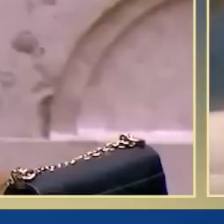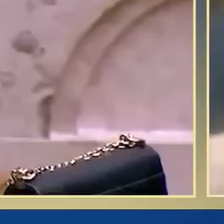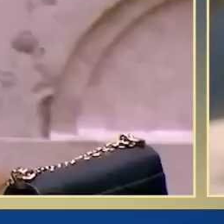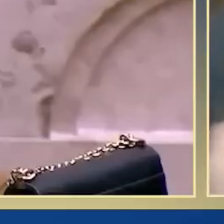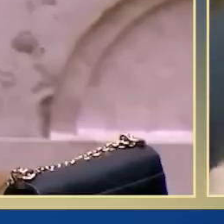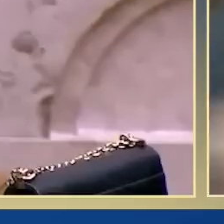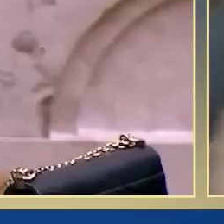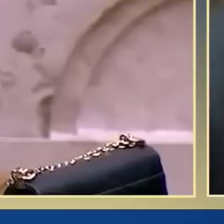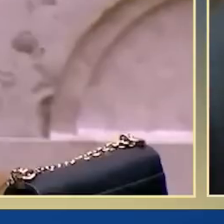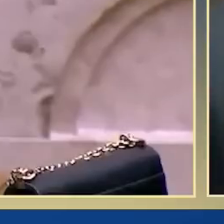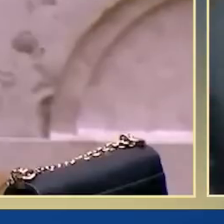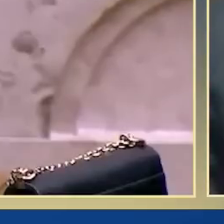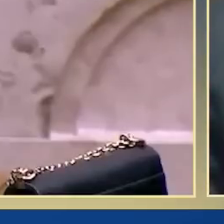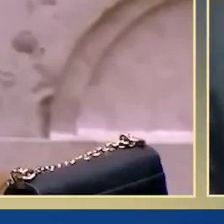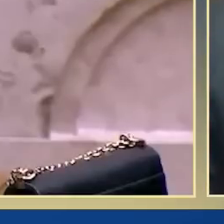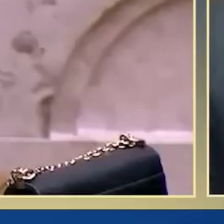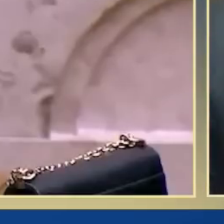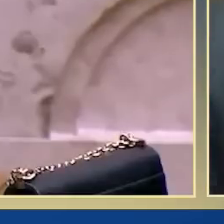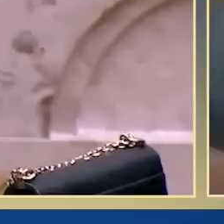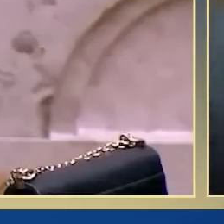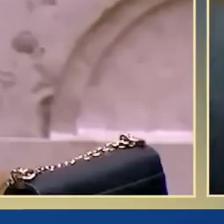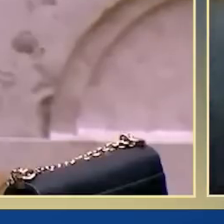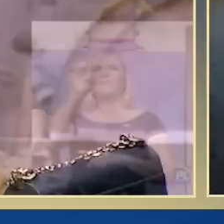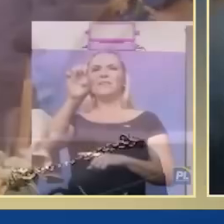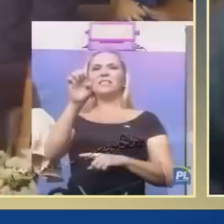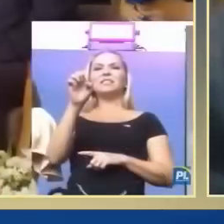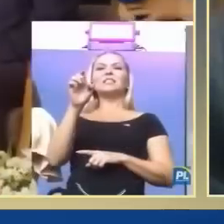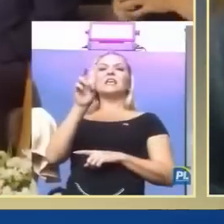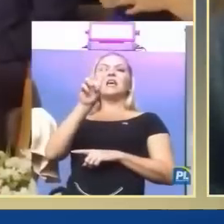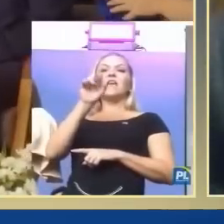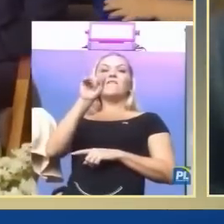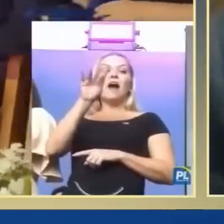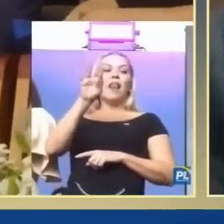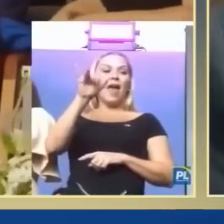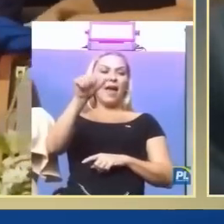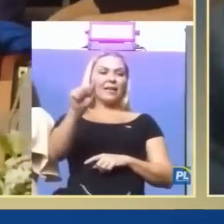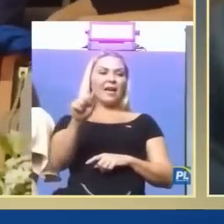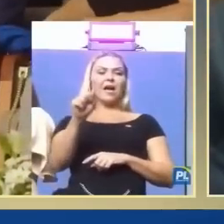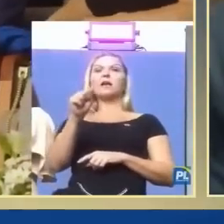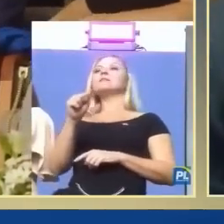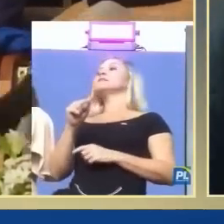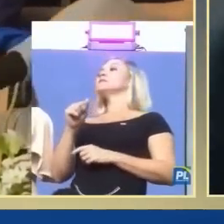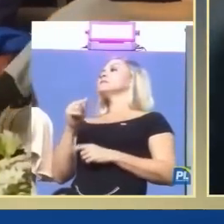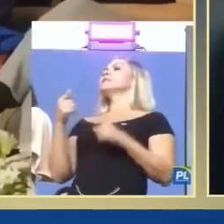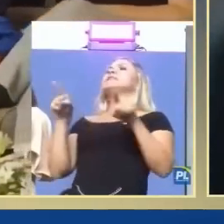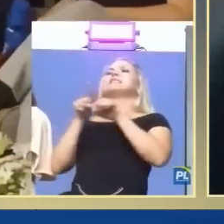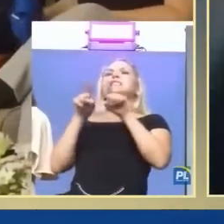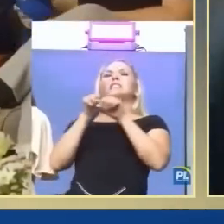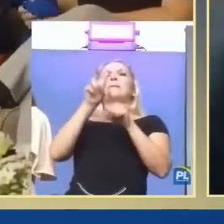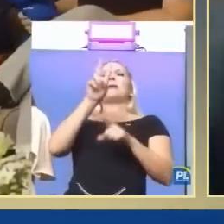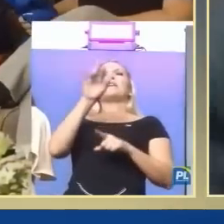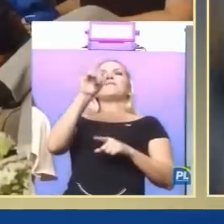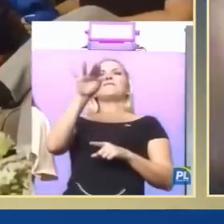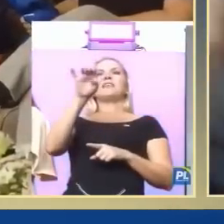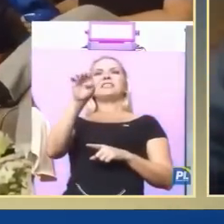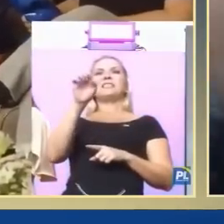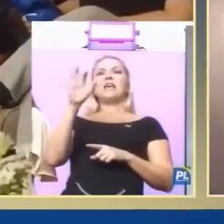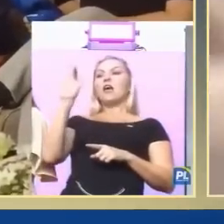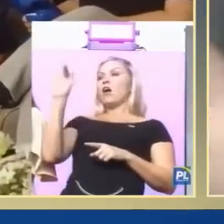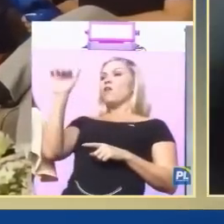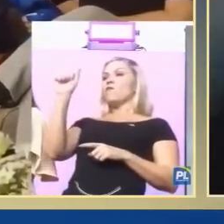que se podem dar em casos como esse. Eu temo que entremos